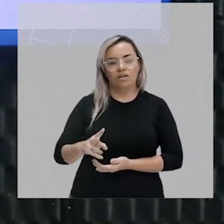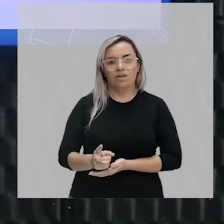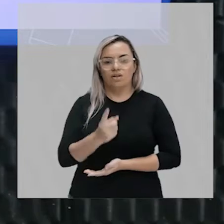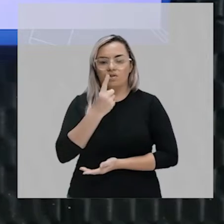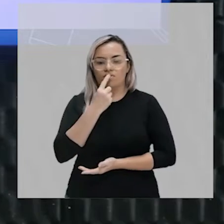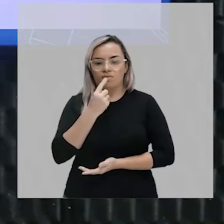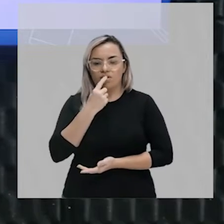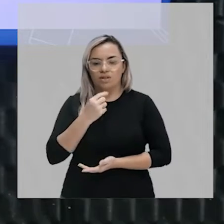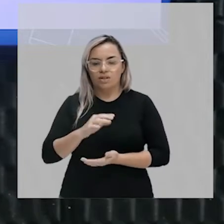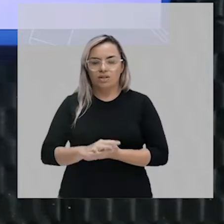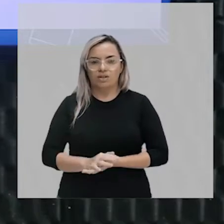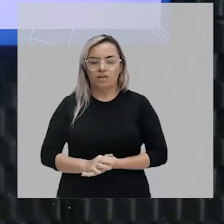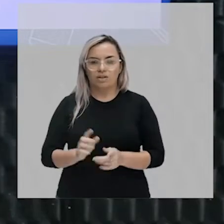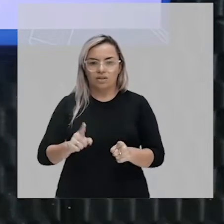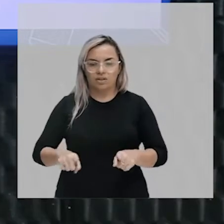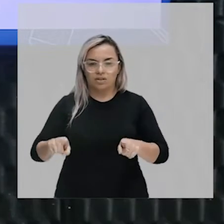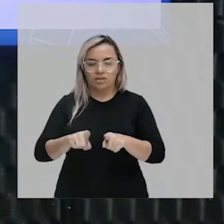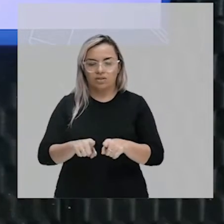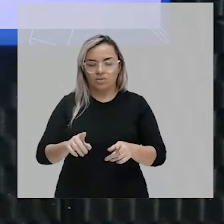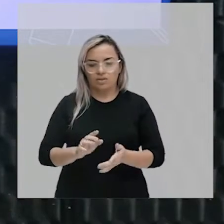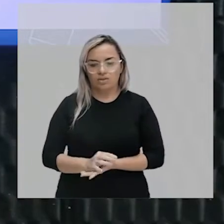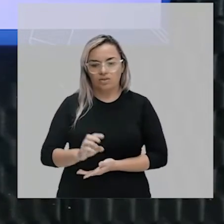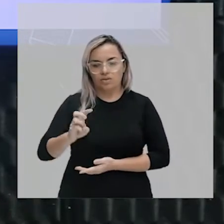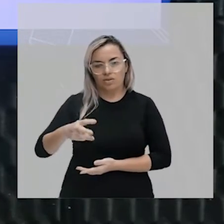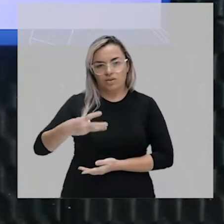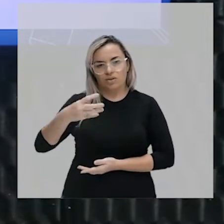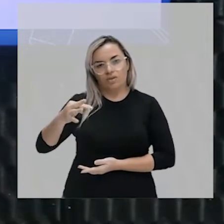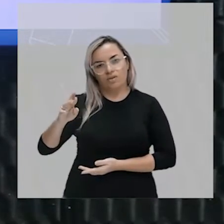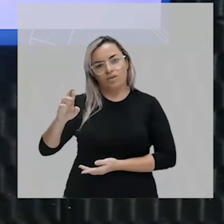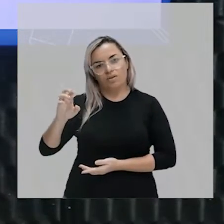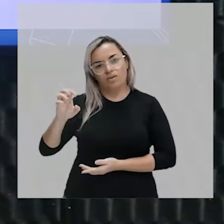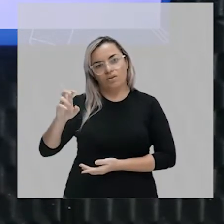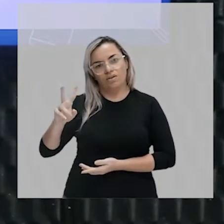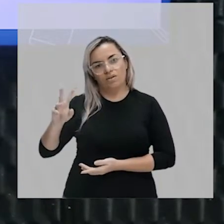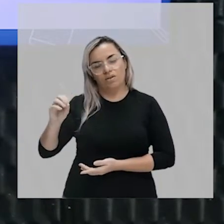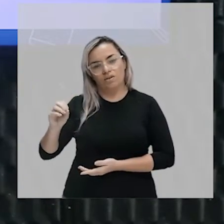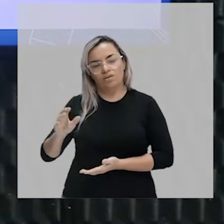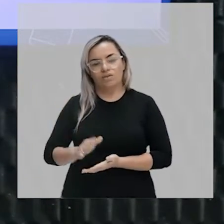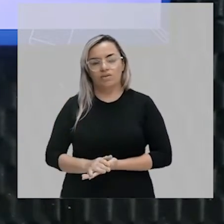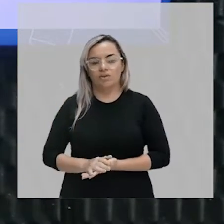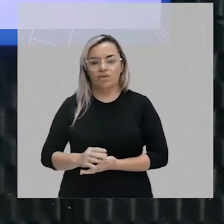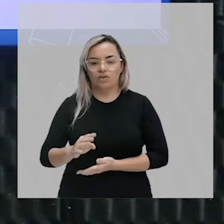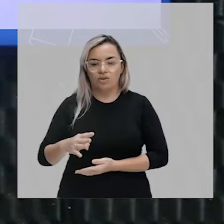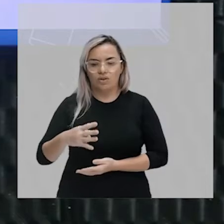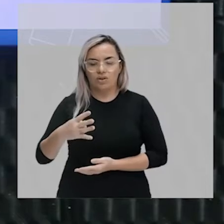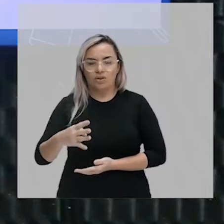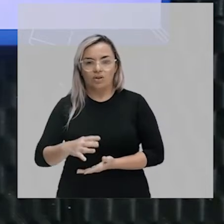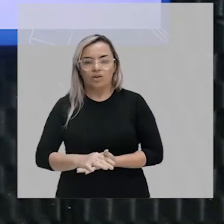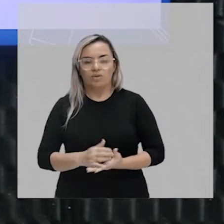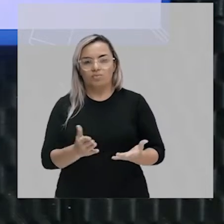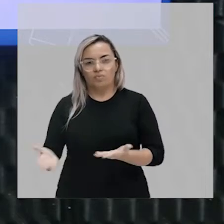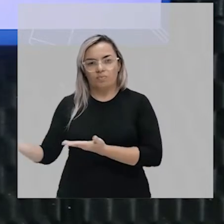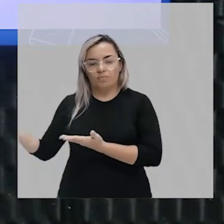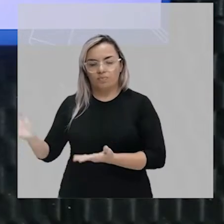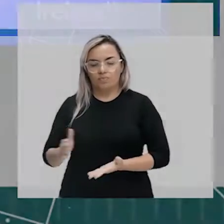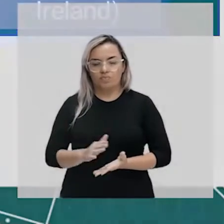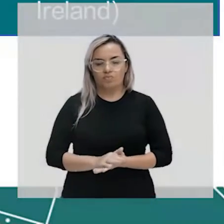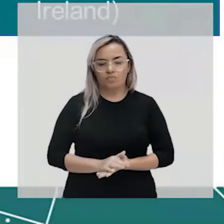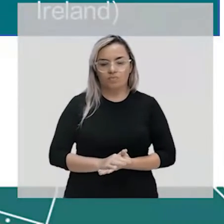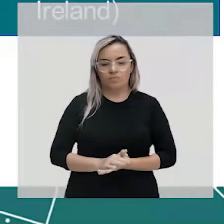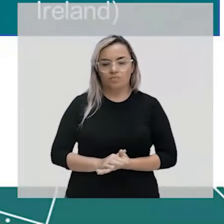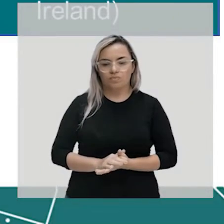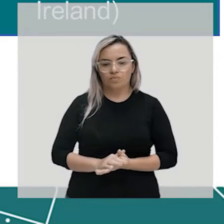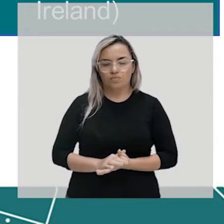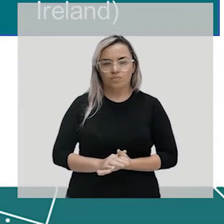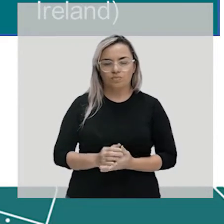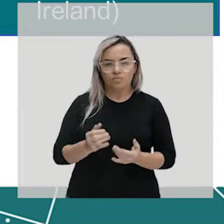Irlanda e da Inglaterra as outras duas flores a gente percebe nos filmes Por exemplo algo aproximado em português seria um